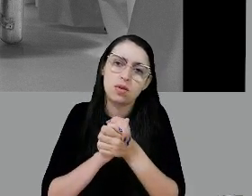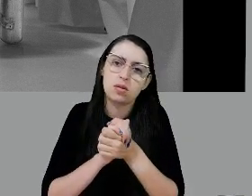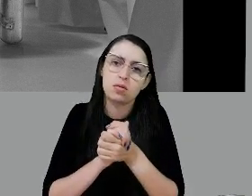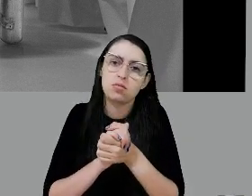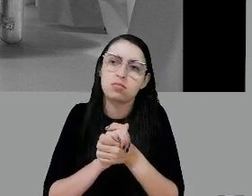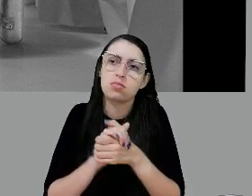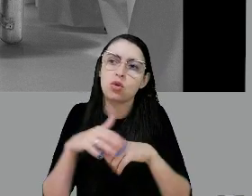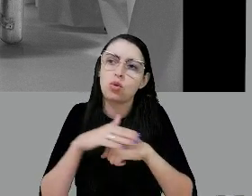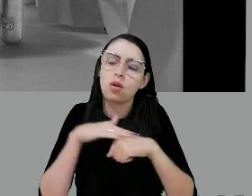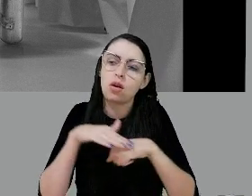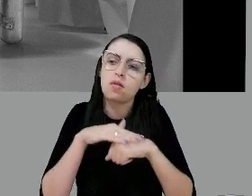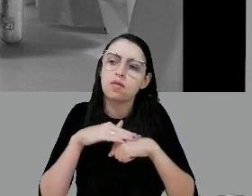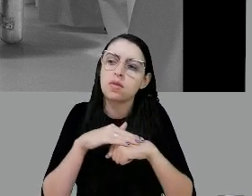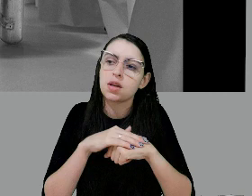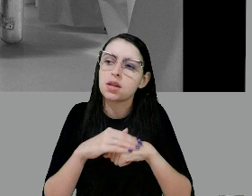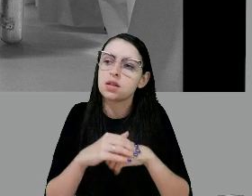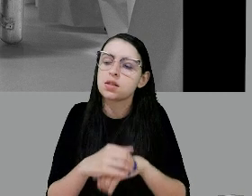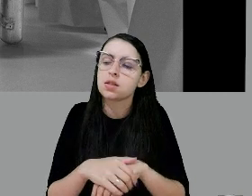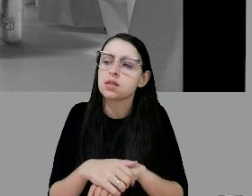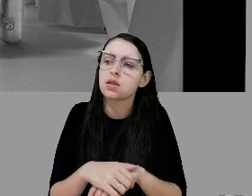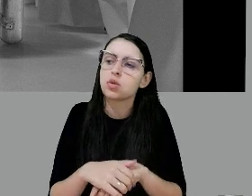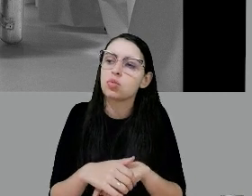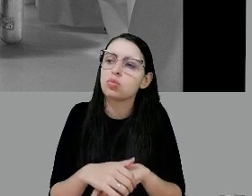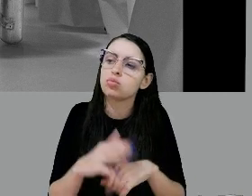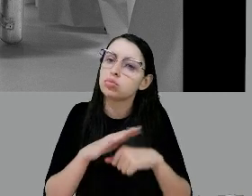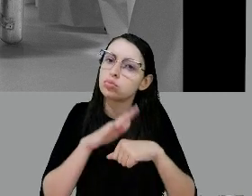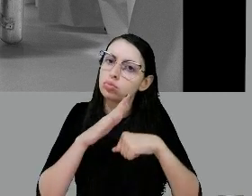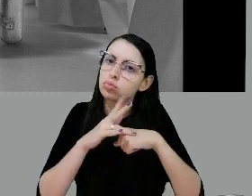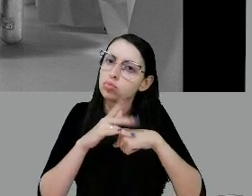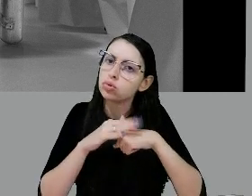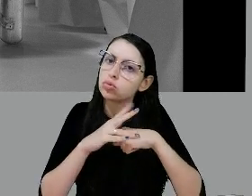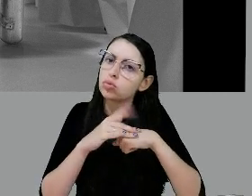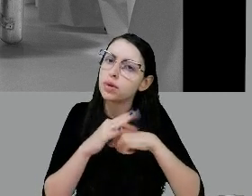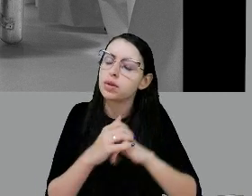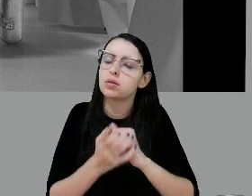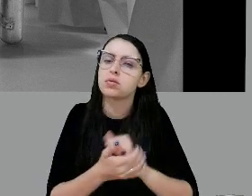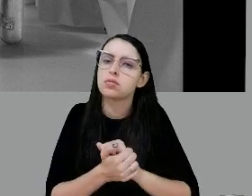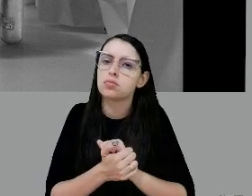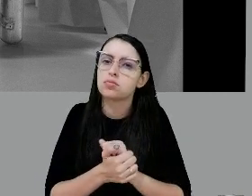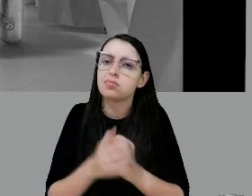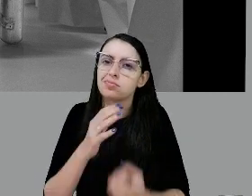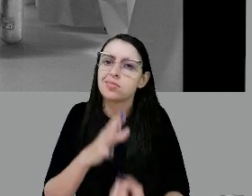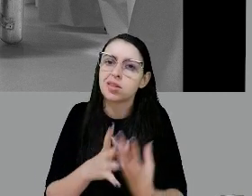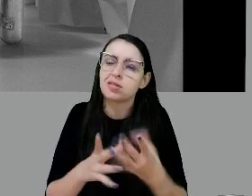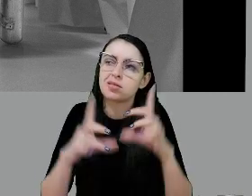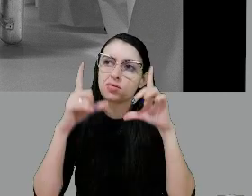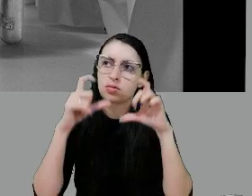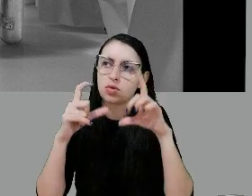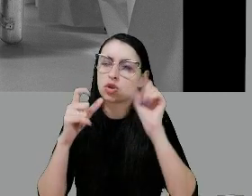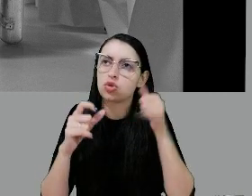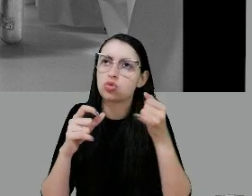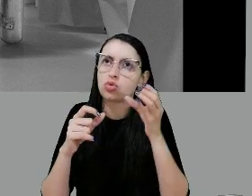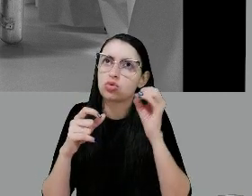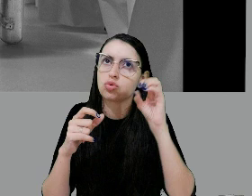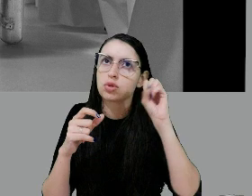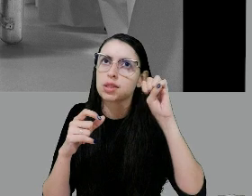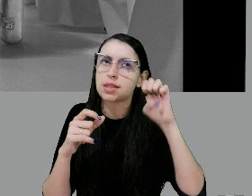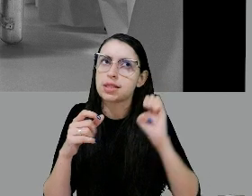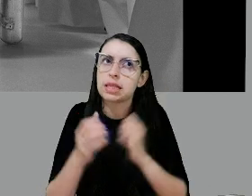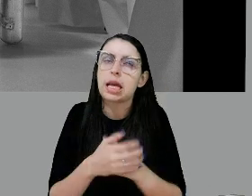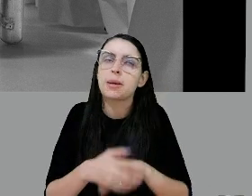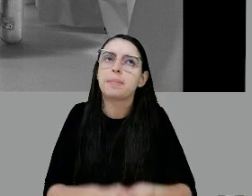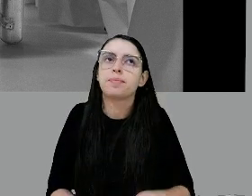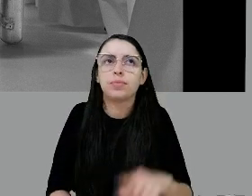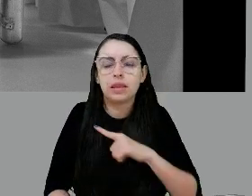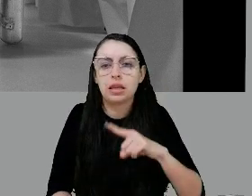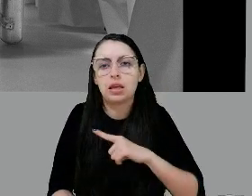tempo real de conversa com o paciente. Então, esse arco de contemporaneidade está presente nas fotos do José nesse